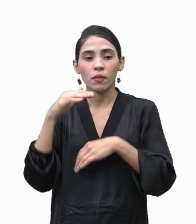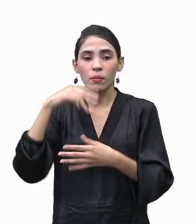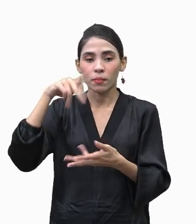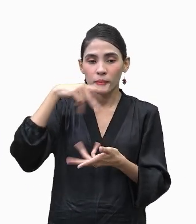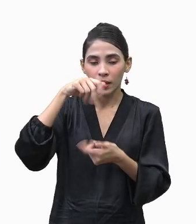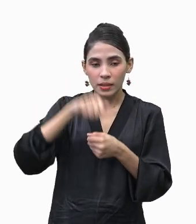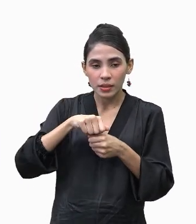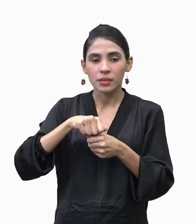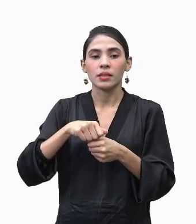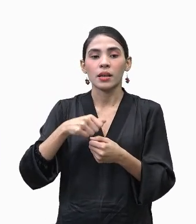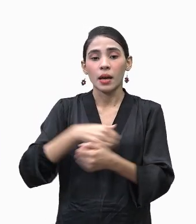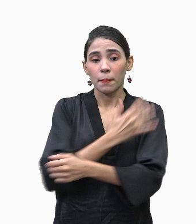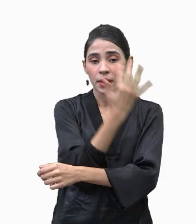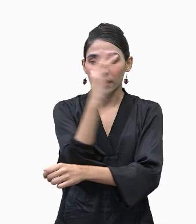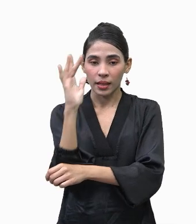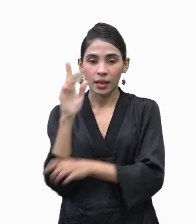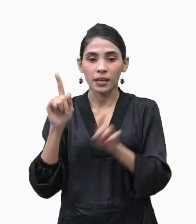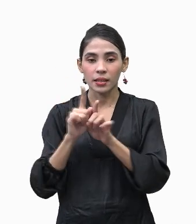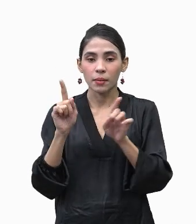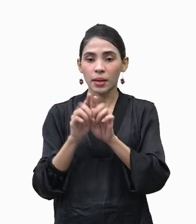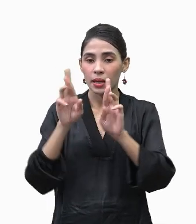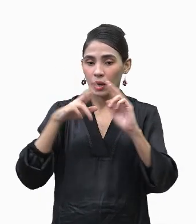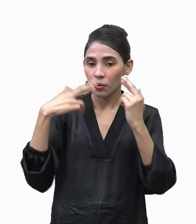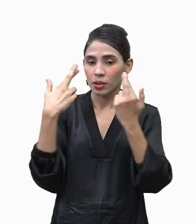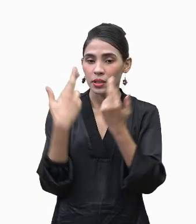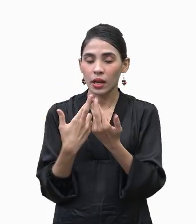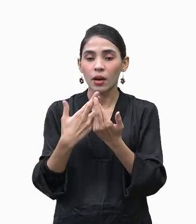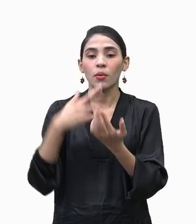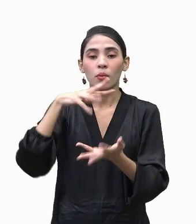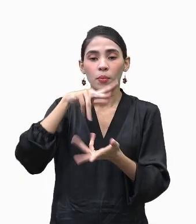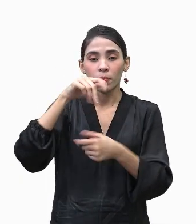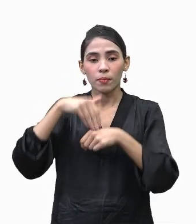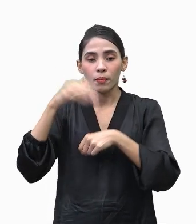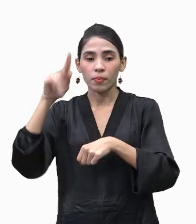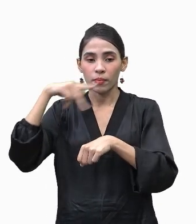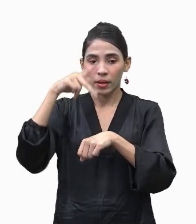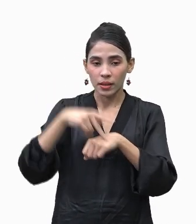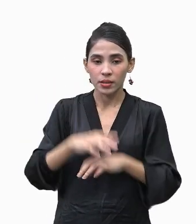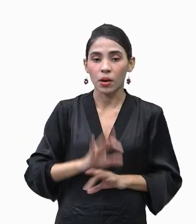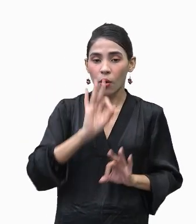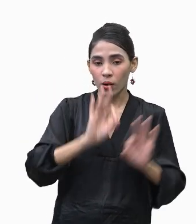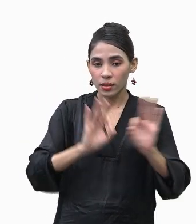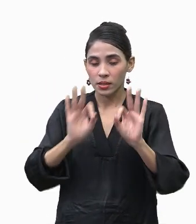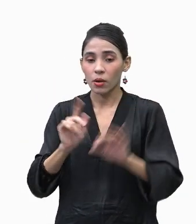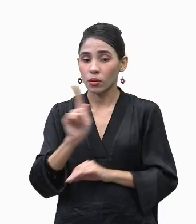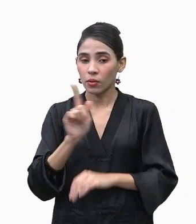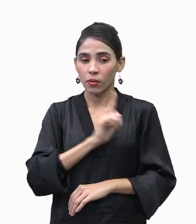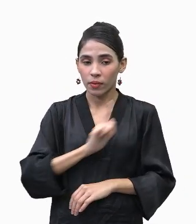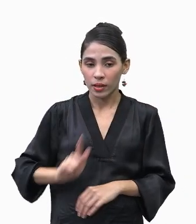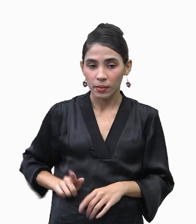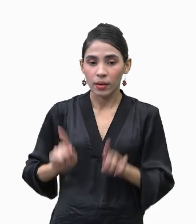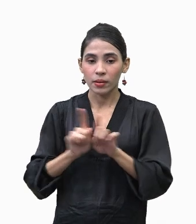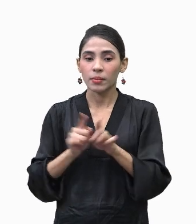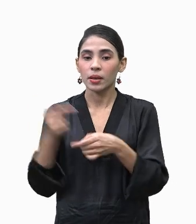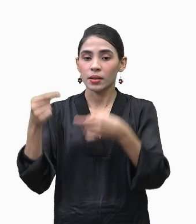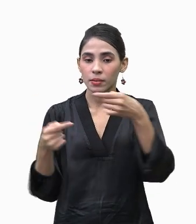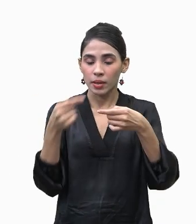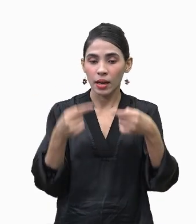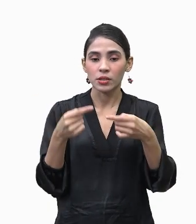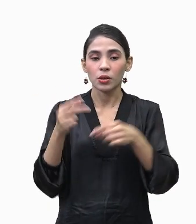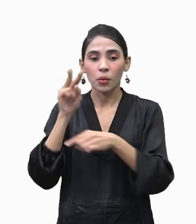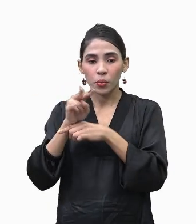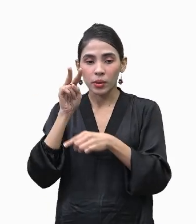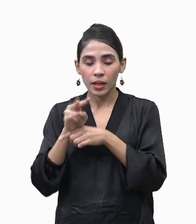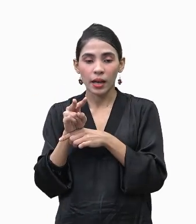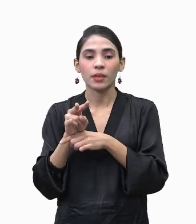internacionais ambientais, as conferências internacionais, as organizações não governamentais e o debate da preservação